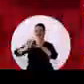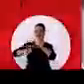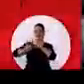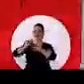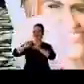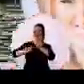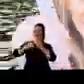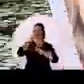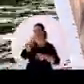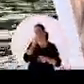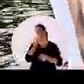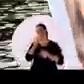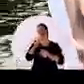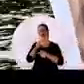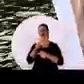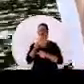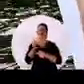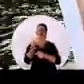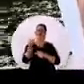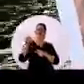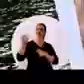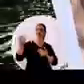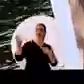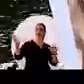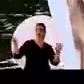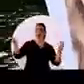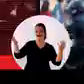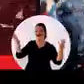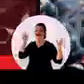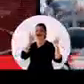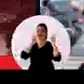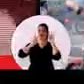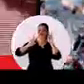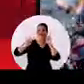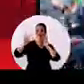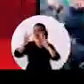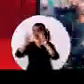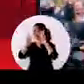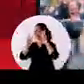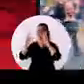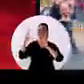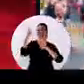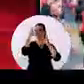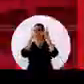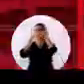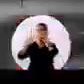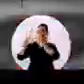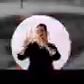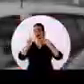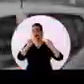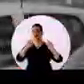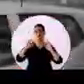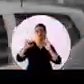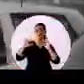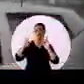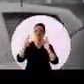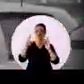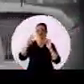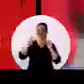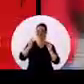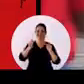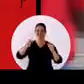trabalho seja uma boa viagem Que a boa vista seja em todo lugar